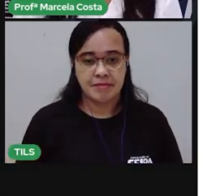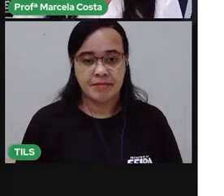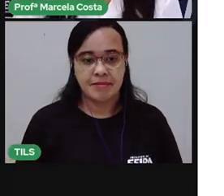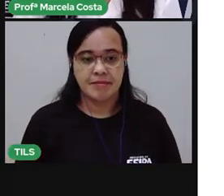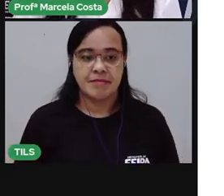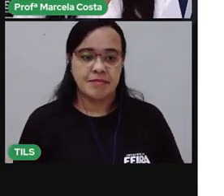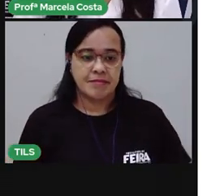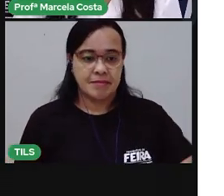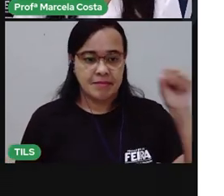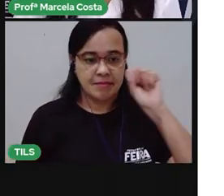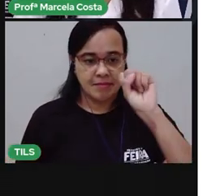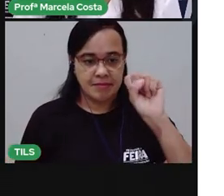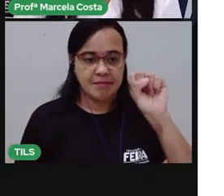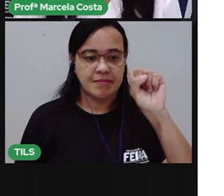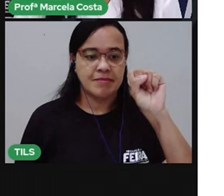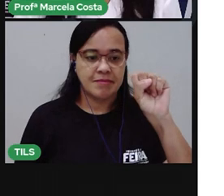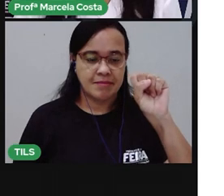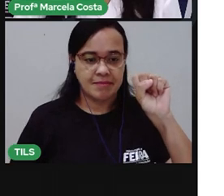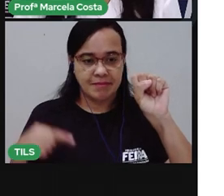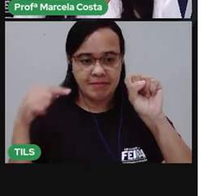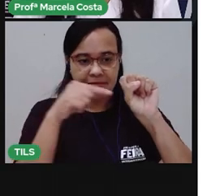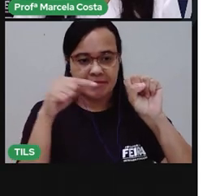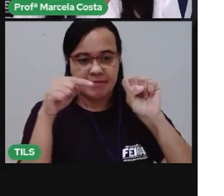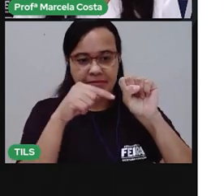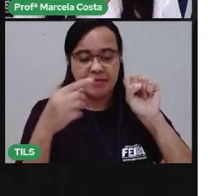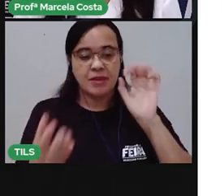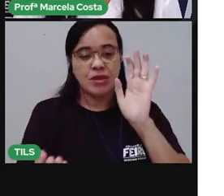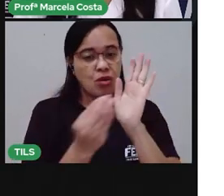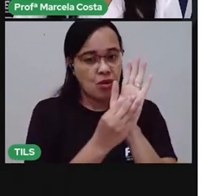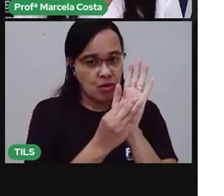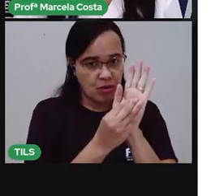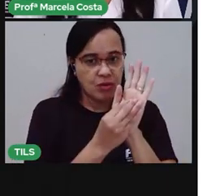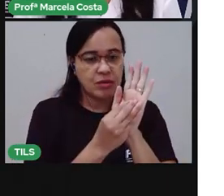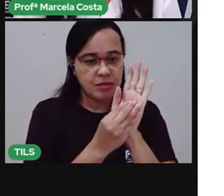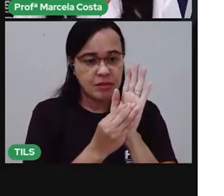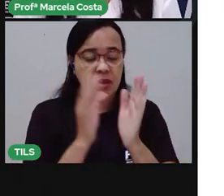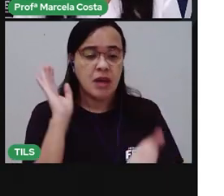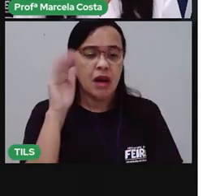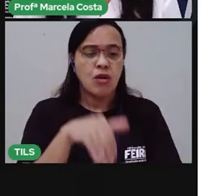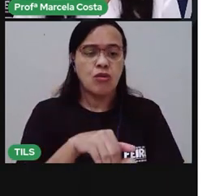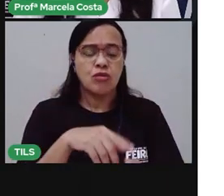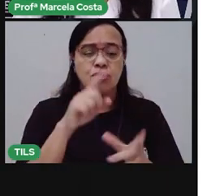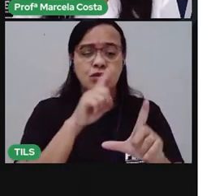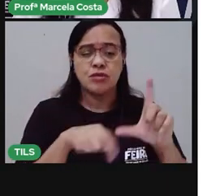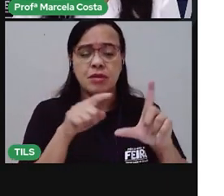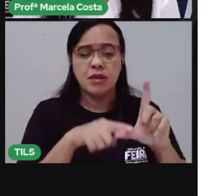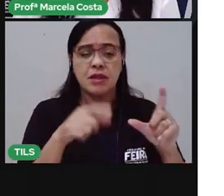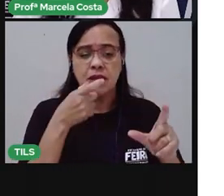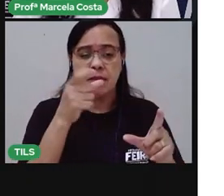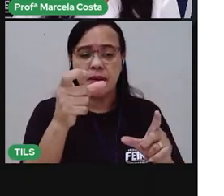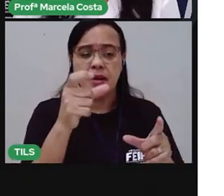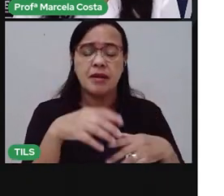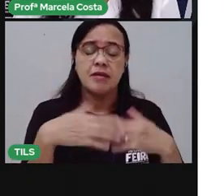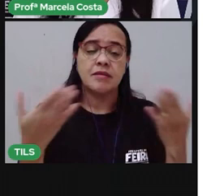as letras e coloca ela aqui e qual é a última letra